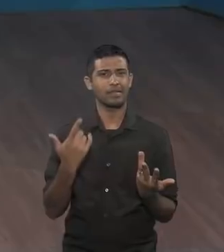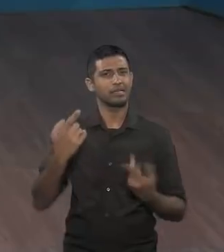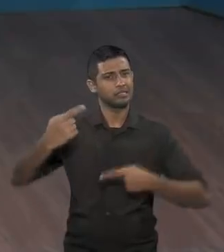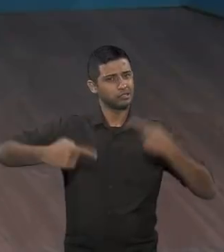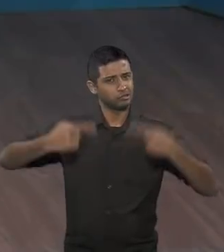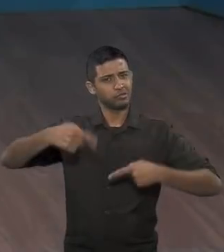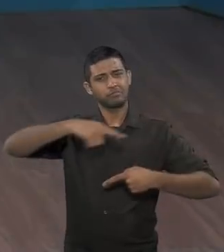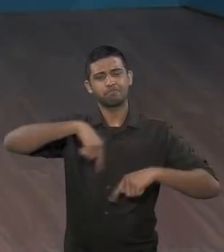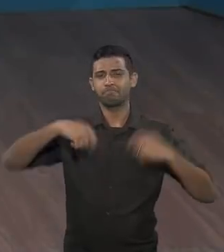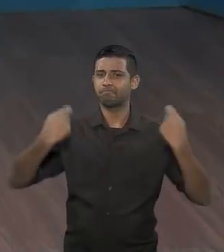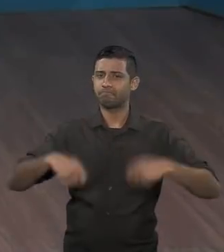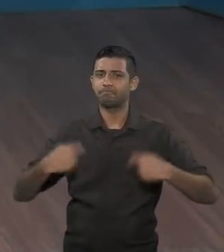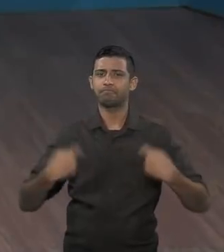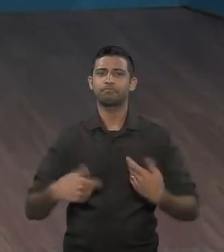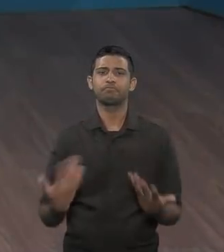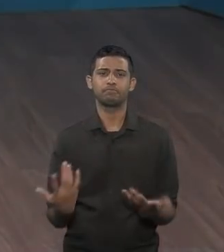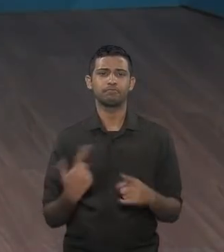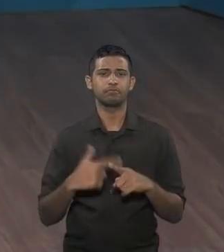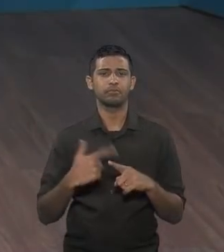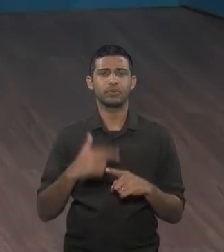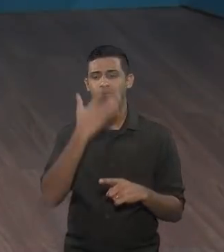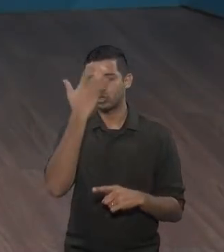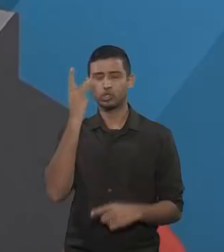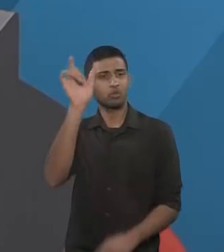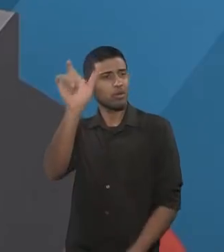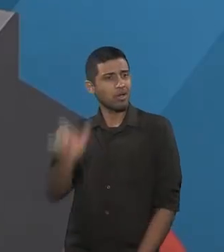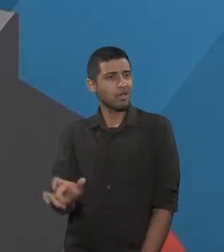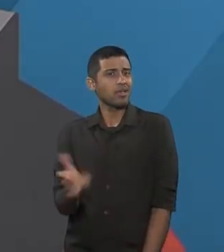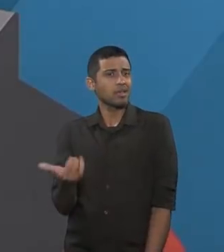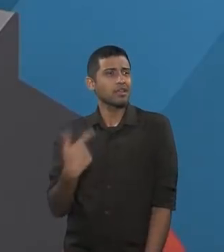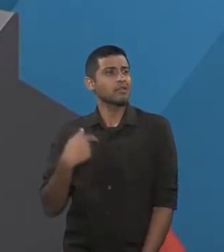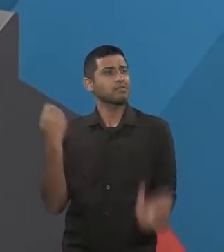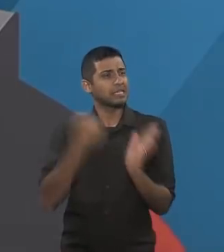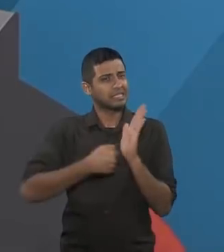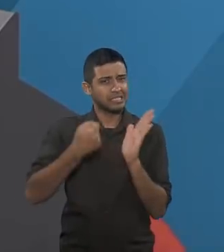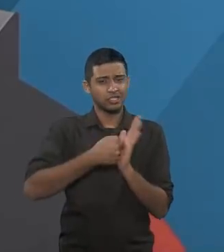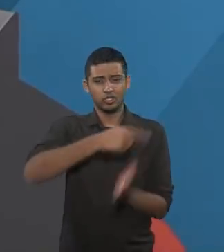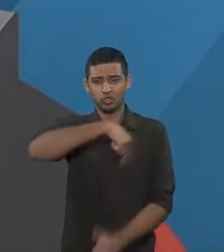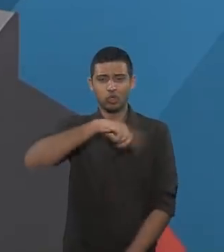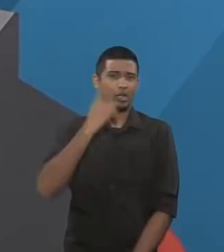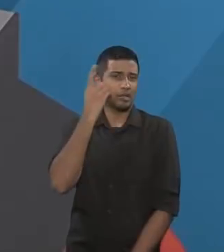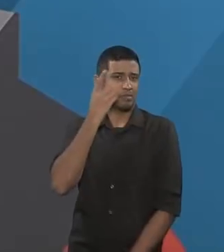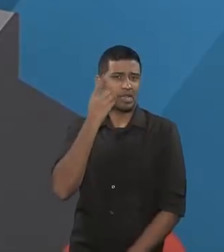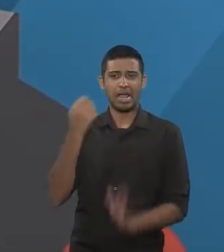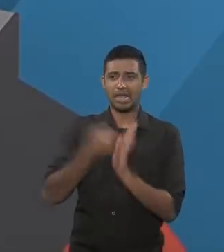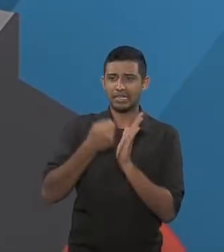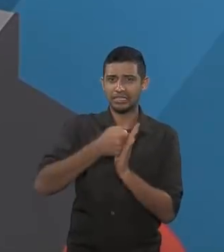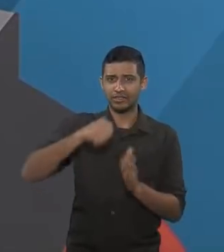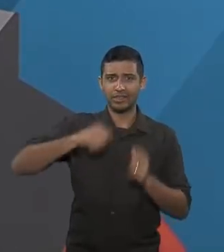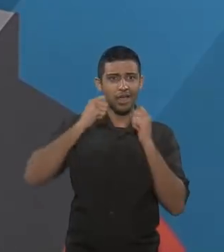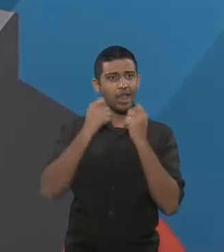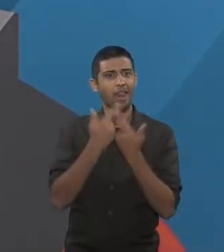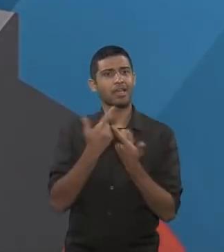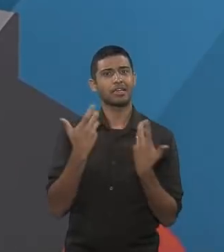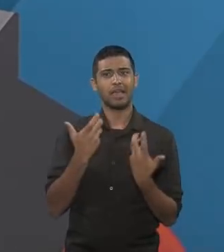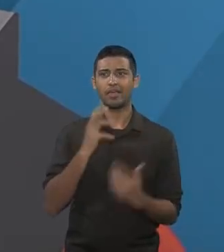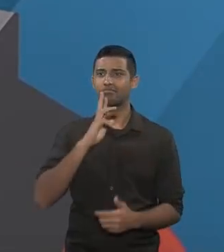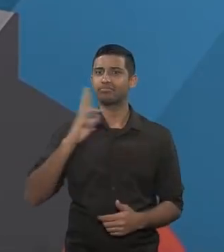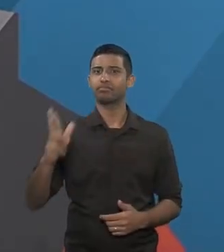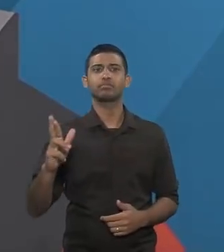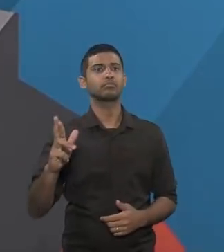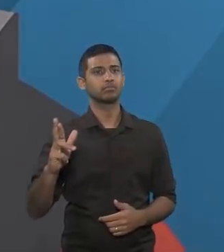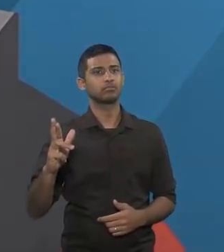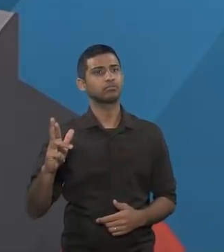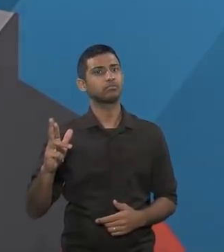essa discussão que nós precisamos ter. Porque o cidadão comum, ele cobra do deputado, ele cobra da Assembleia Legislativa uma resposta.